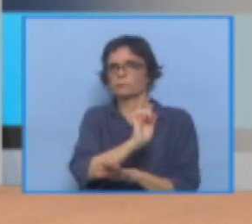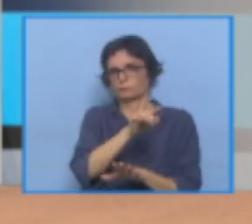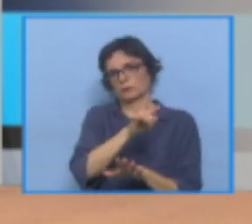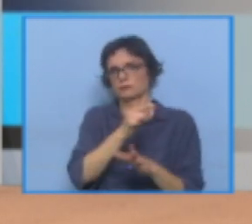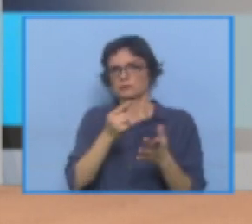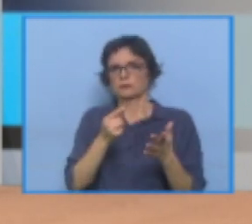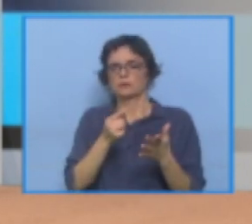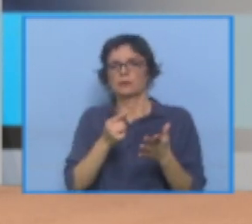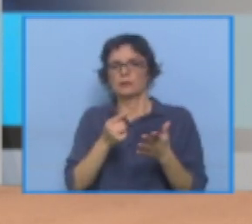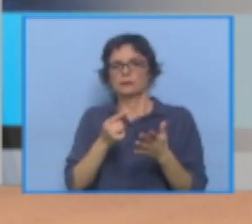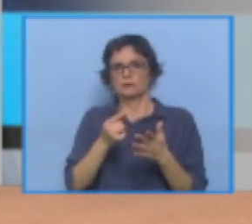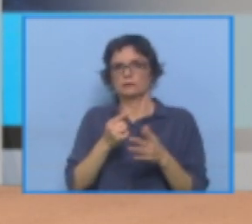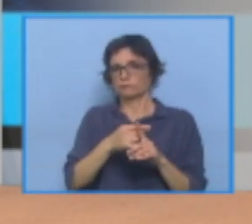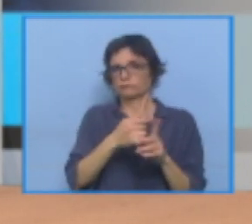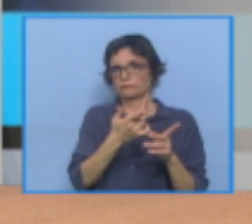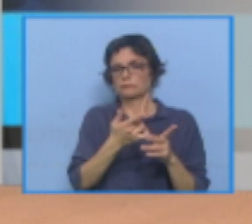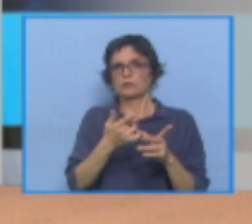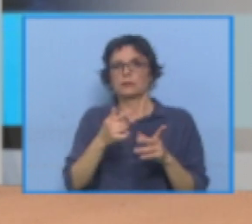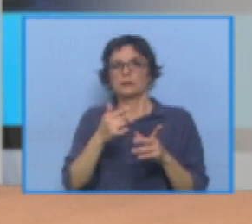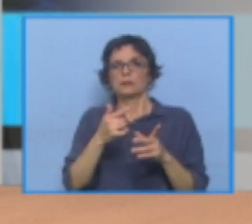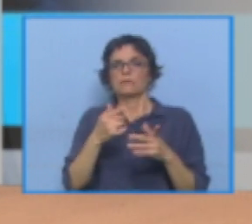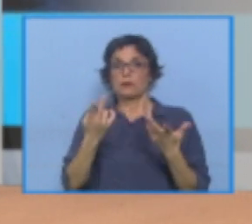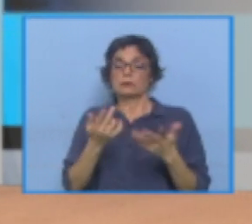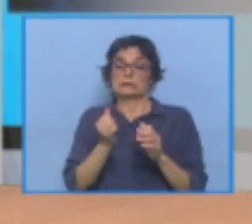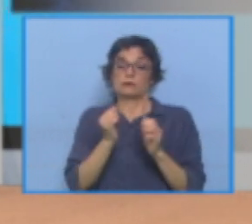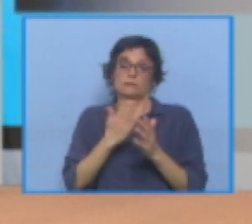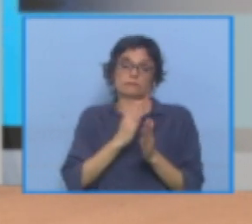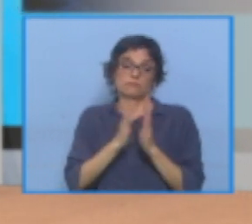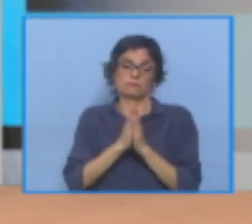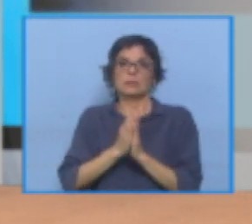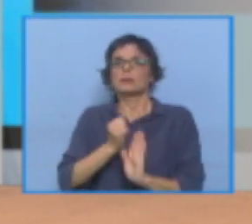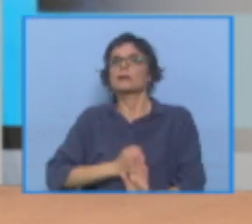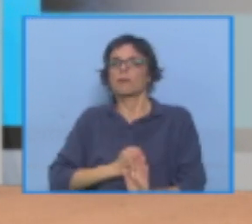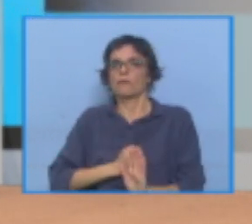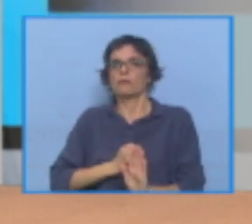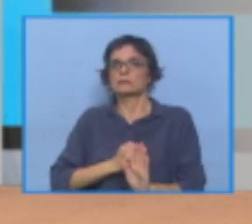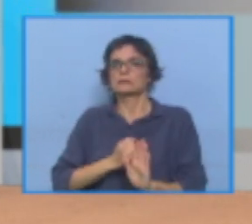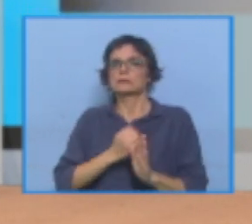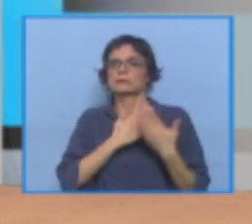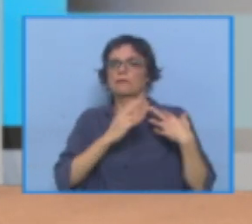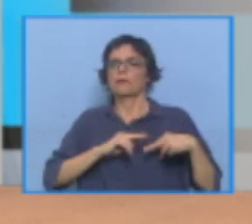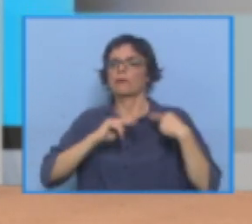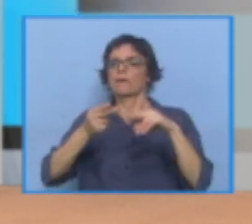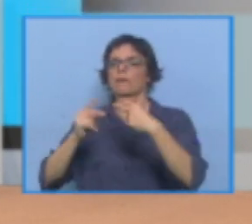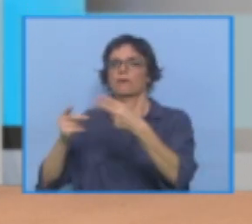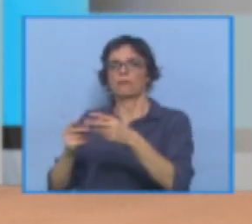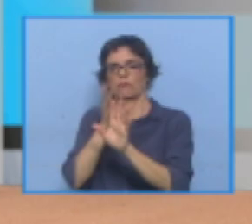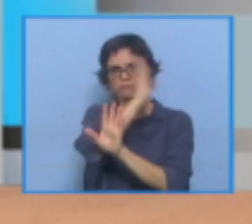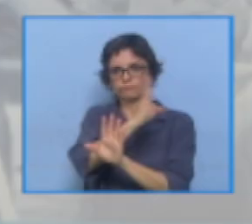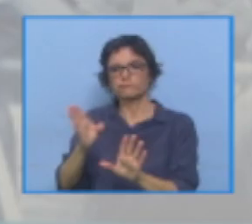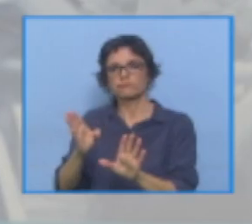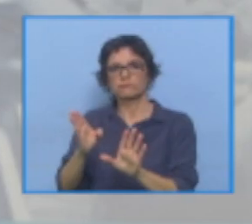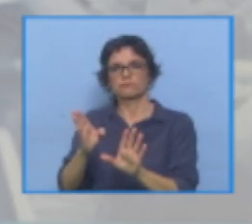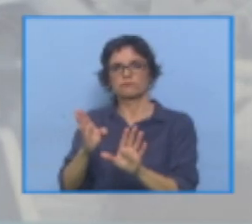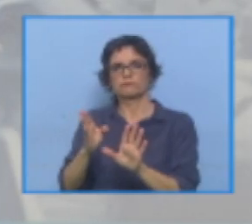primeiro lugar é a determinação absoluta por parte da Igreja Católica de responsabilizar e de tornar transparentes os seus procedimentos nestes